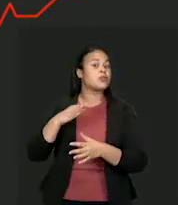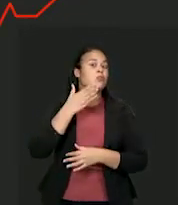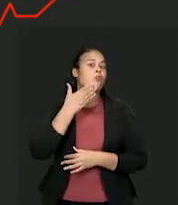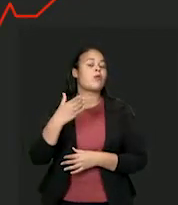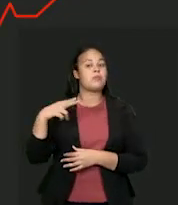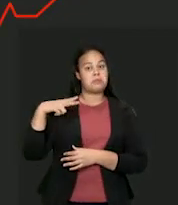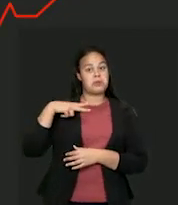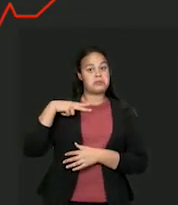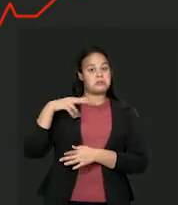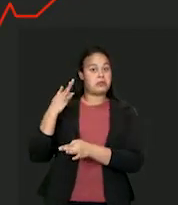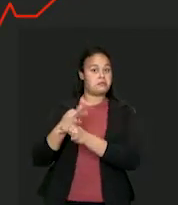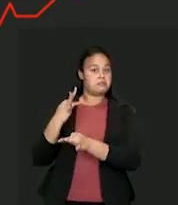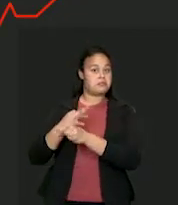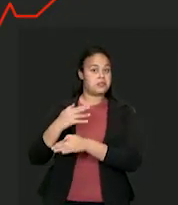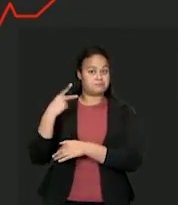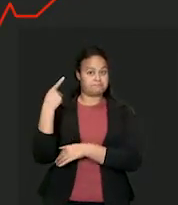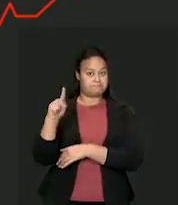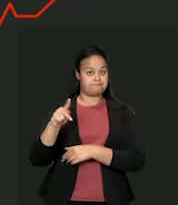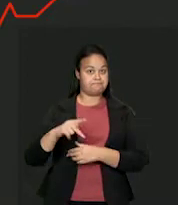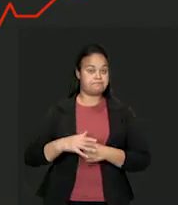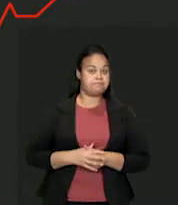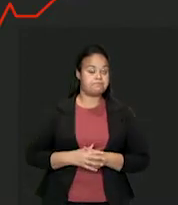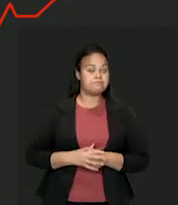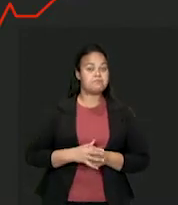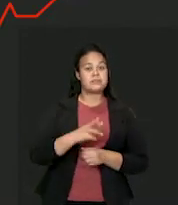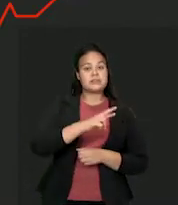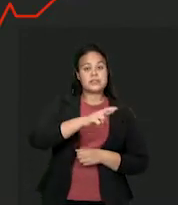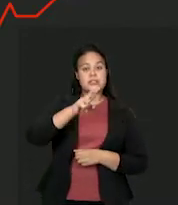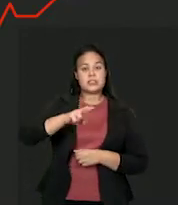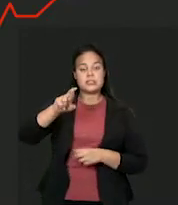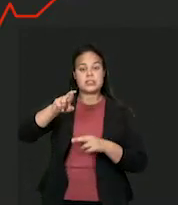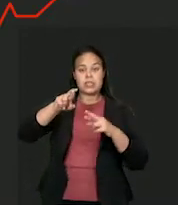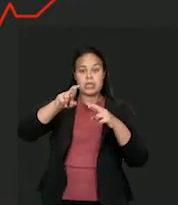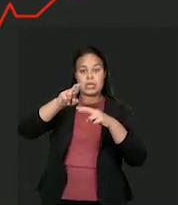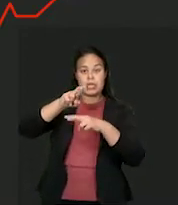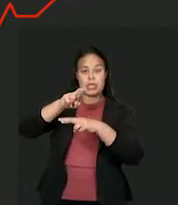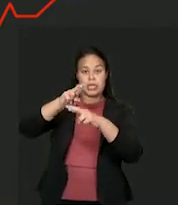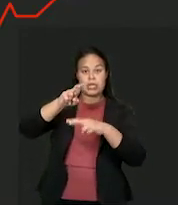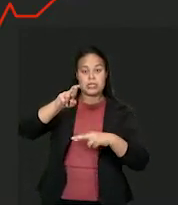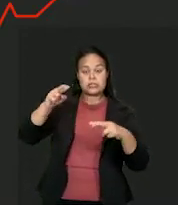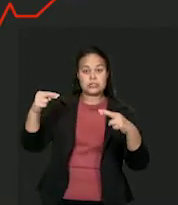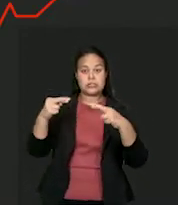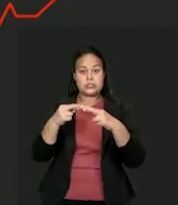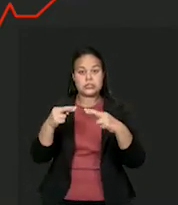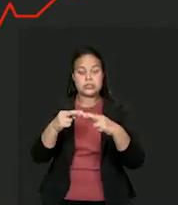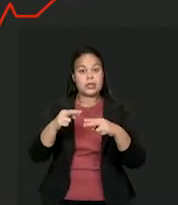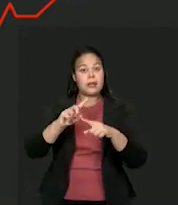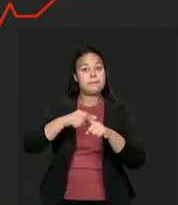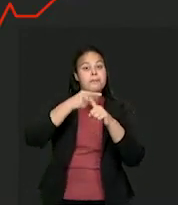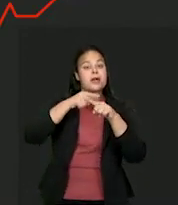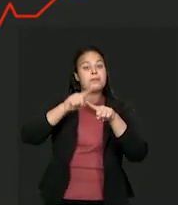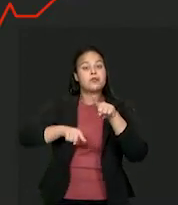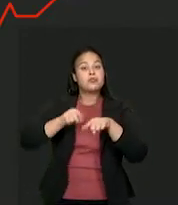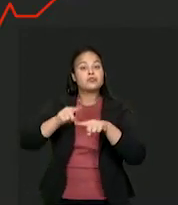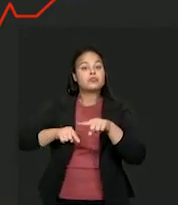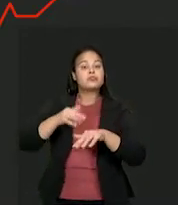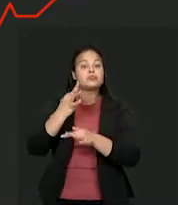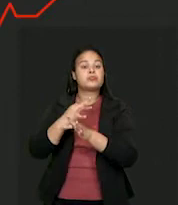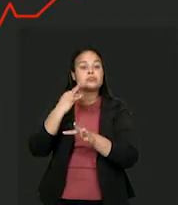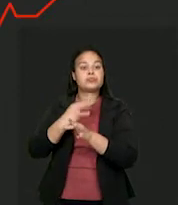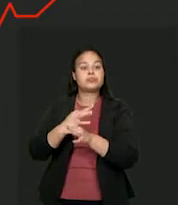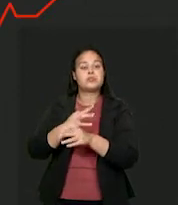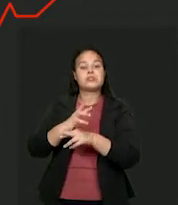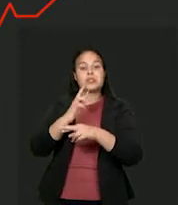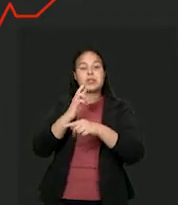particular. A resistência equivalente vai ser igual ao produto R1 vezes